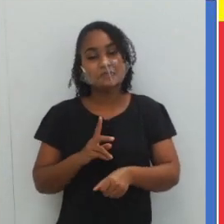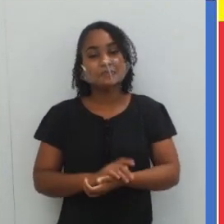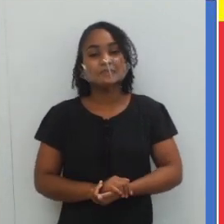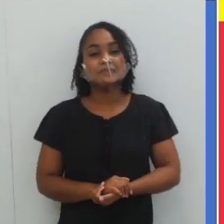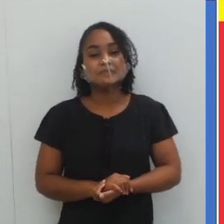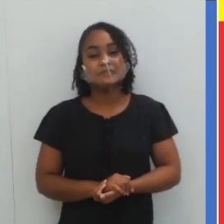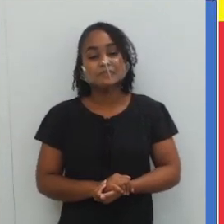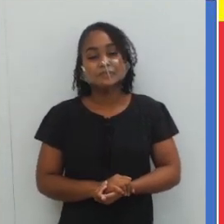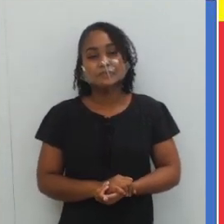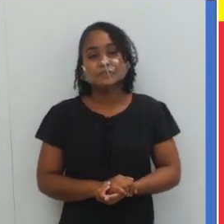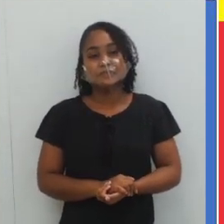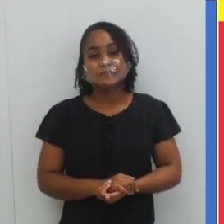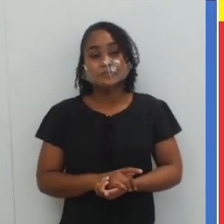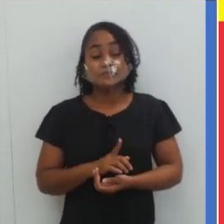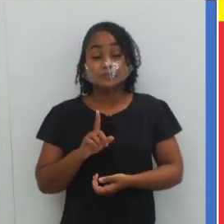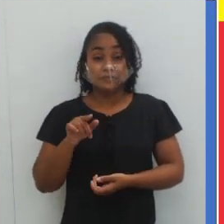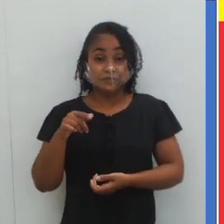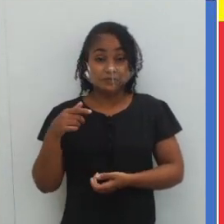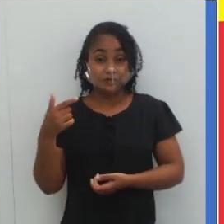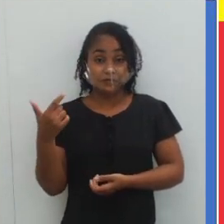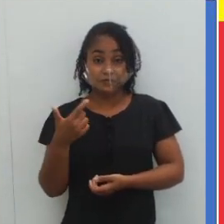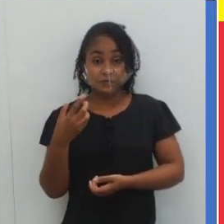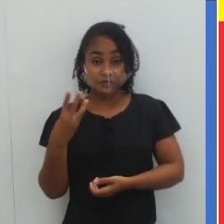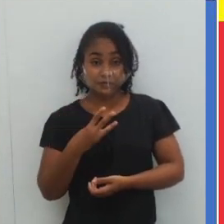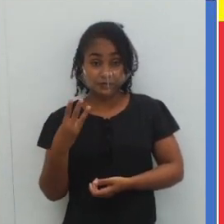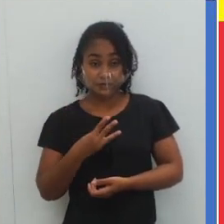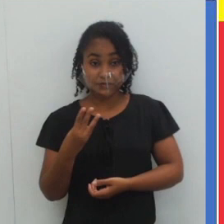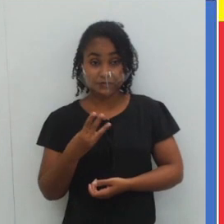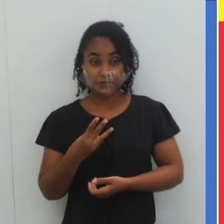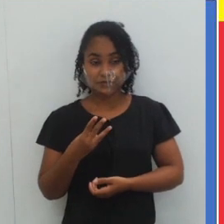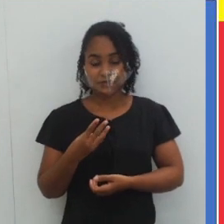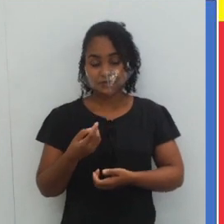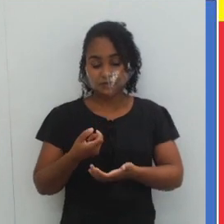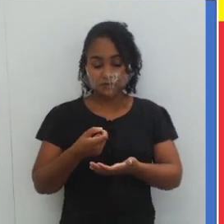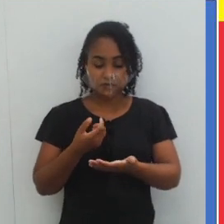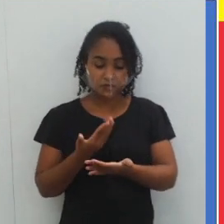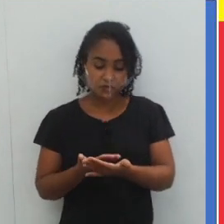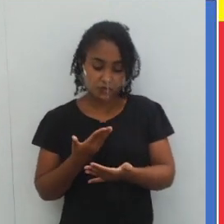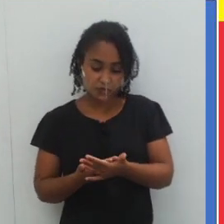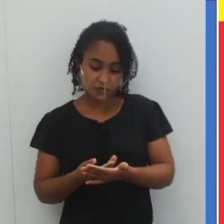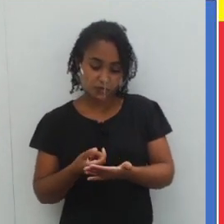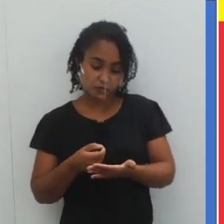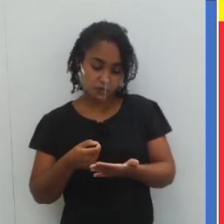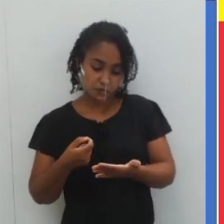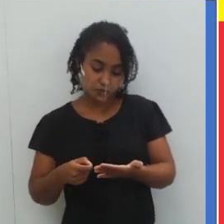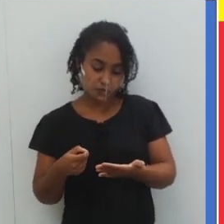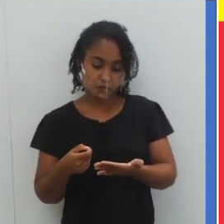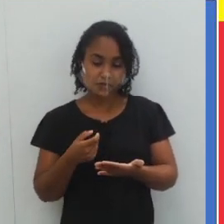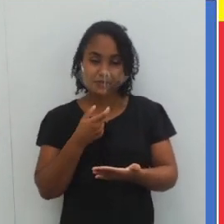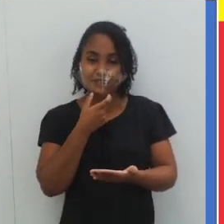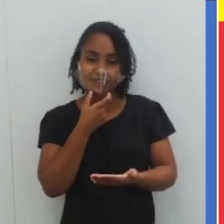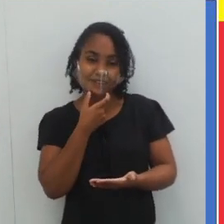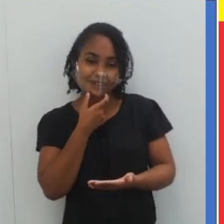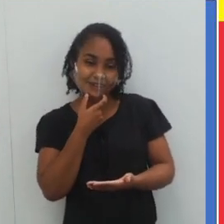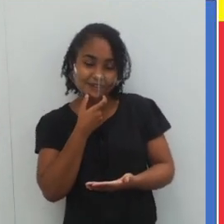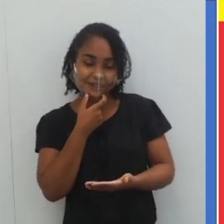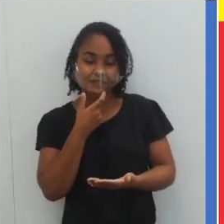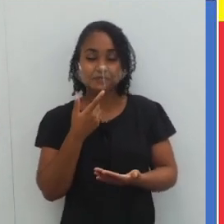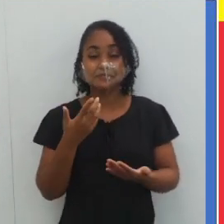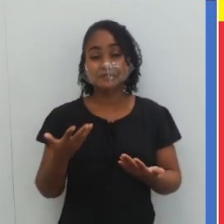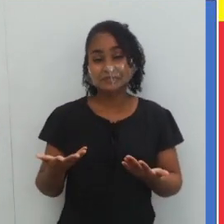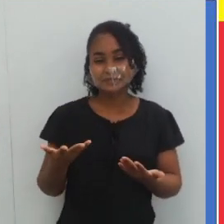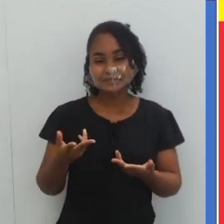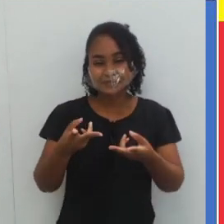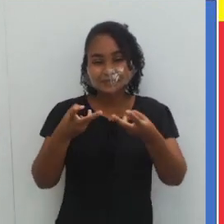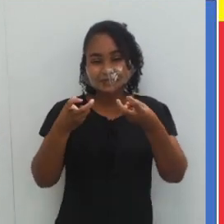algum legume, alguma verdura. E abaixo o menino está estudando, provavelmente inglês. Então